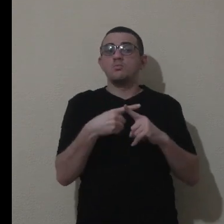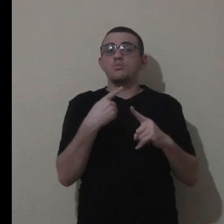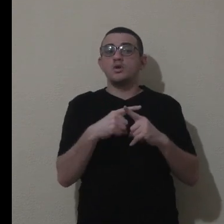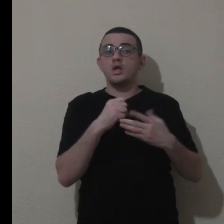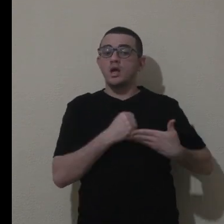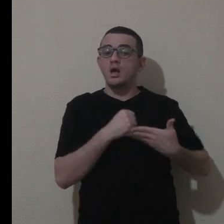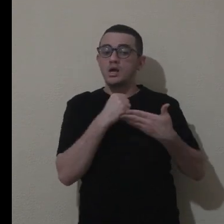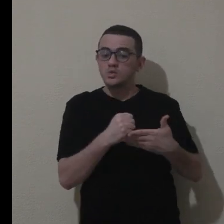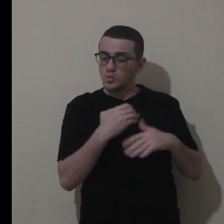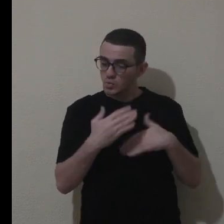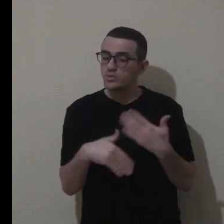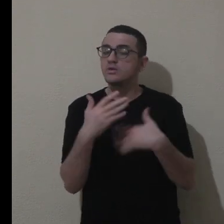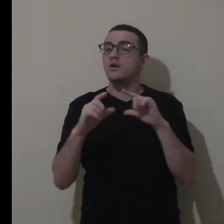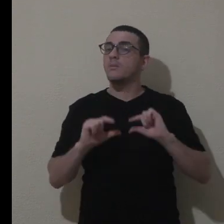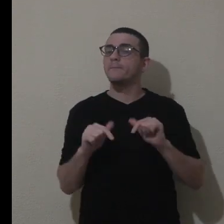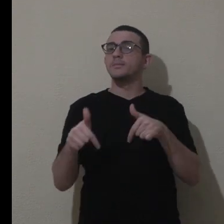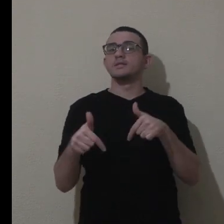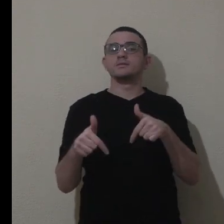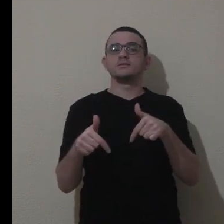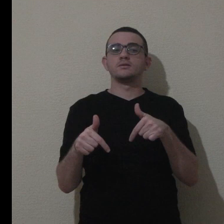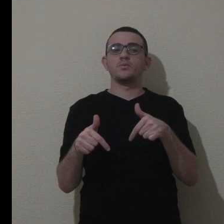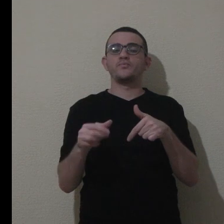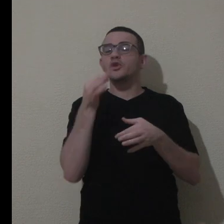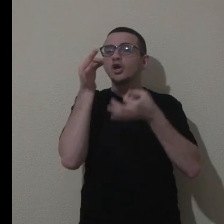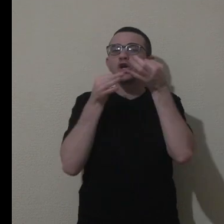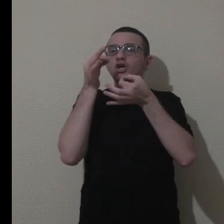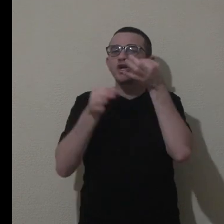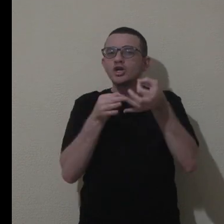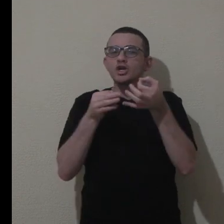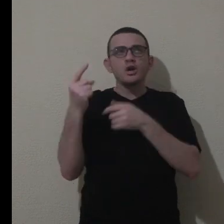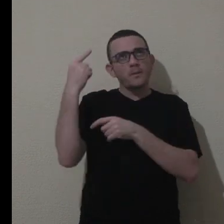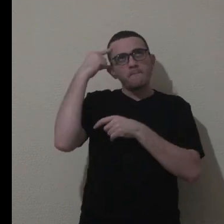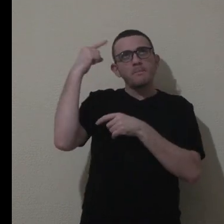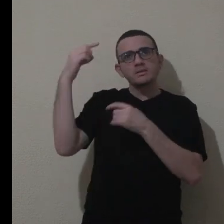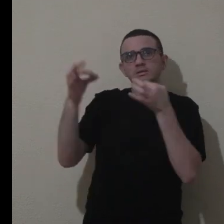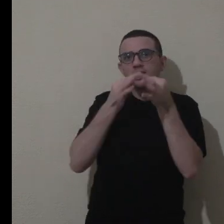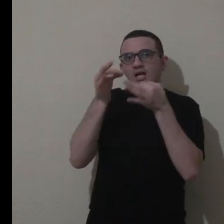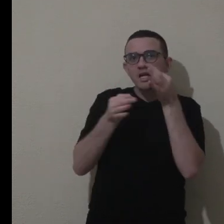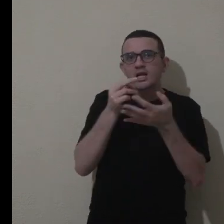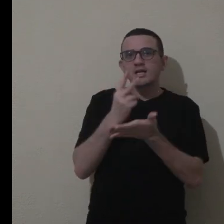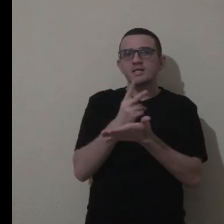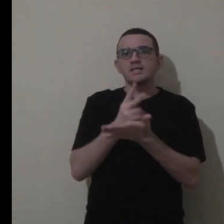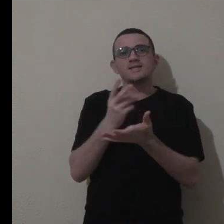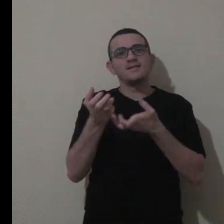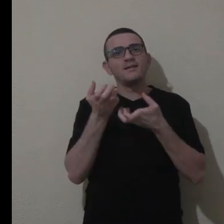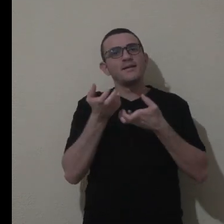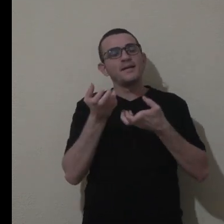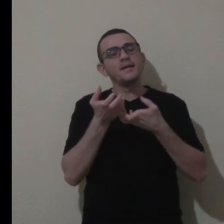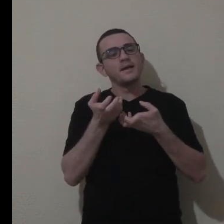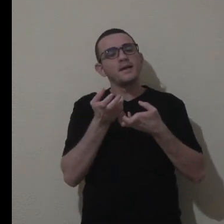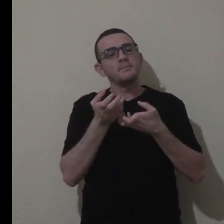que ajuda você a desenvolver uma atitude, né, crítica, um pensamento crítico, em sempre querer,